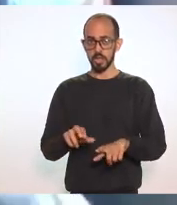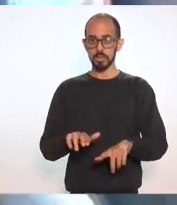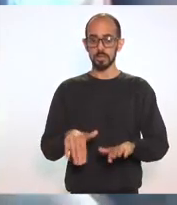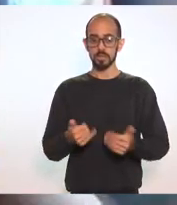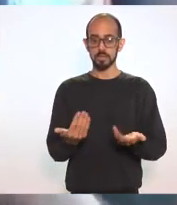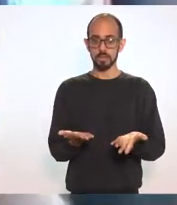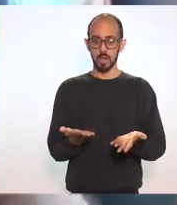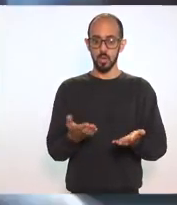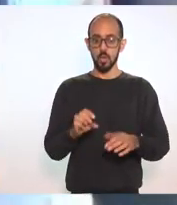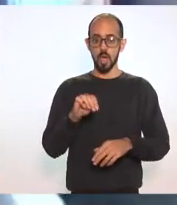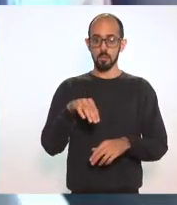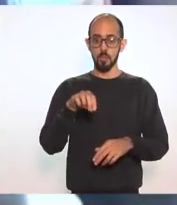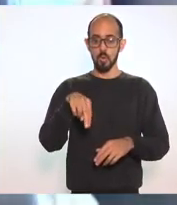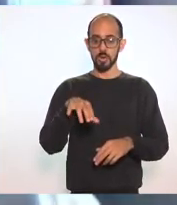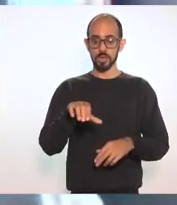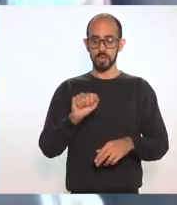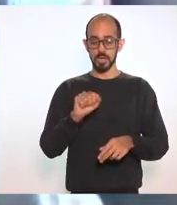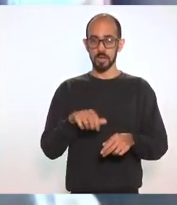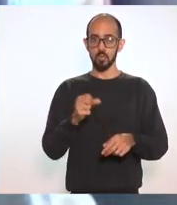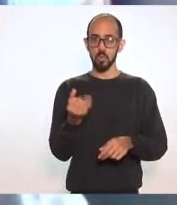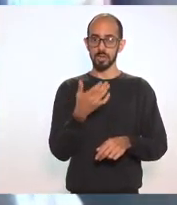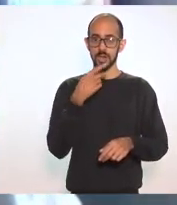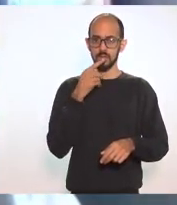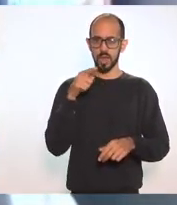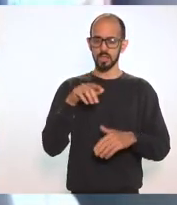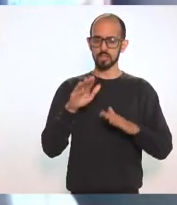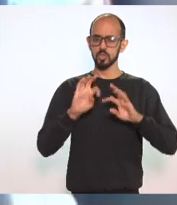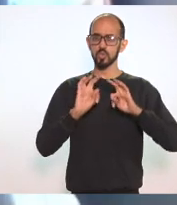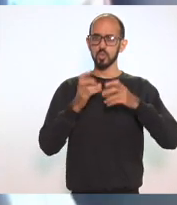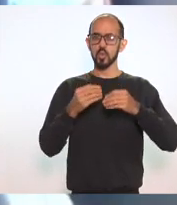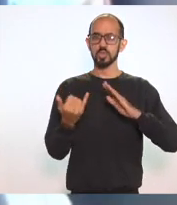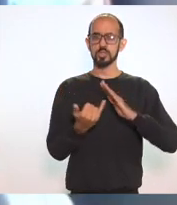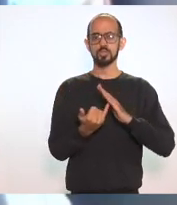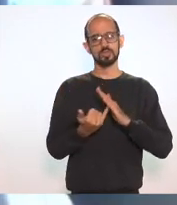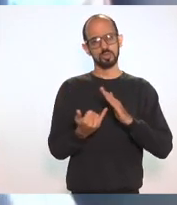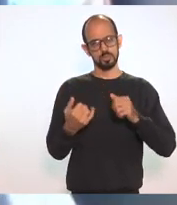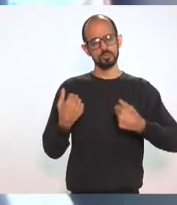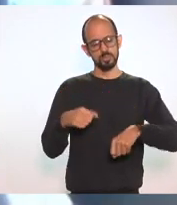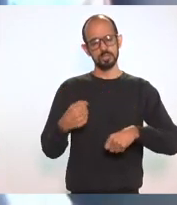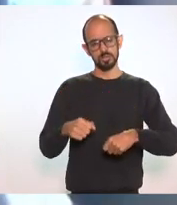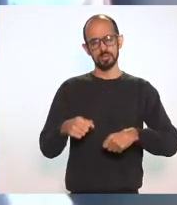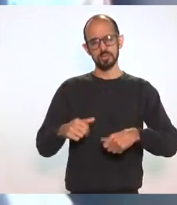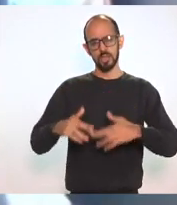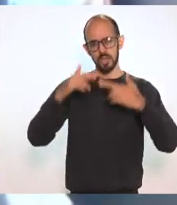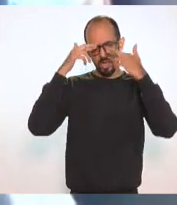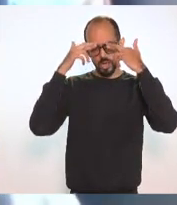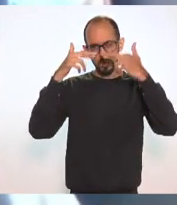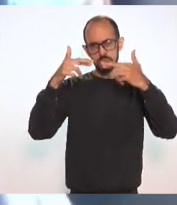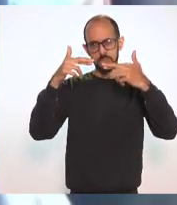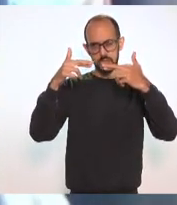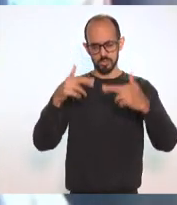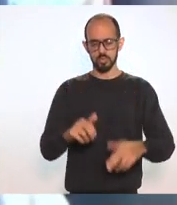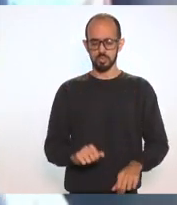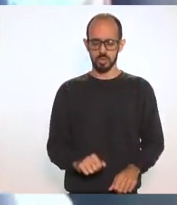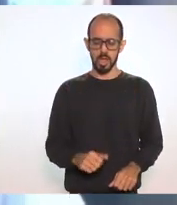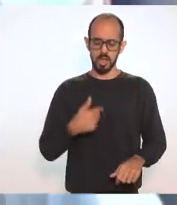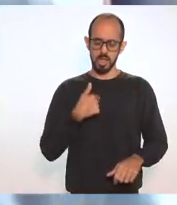ela diz que todas as religiões, sem exceção, têm que ser sempre respeitadas.